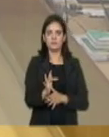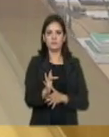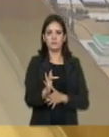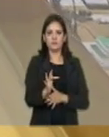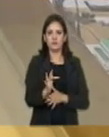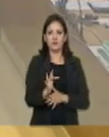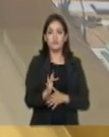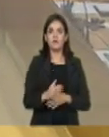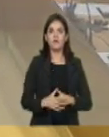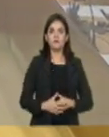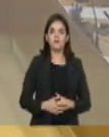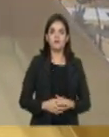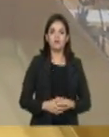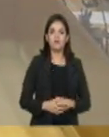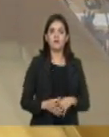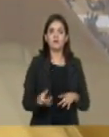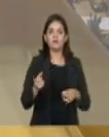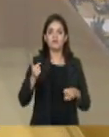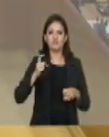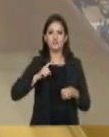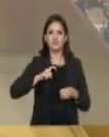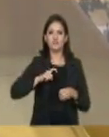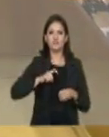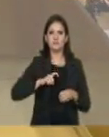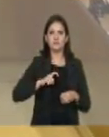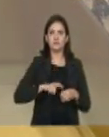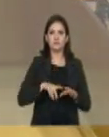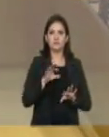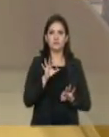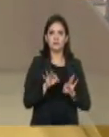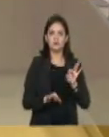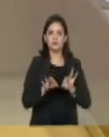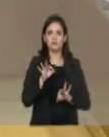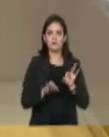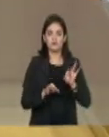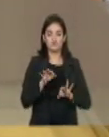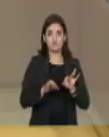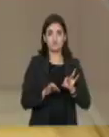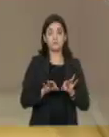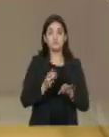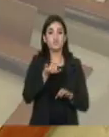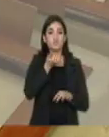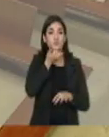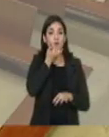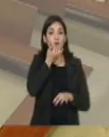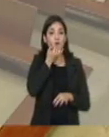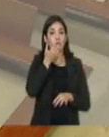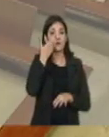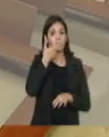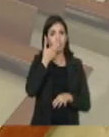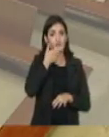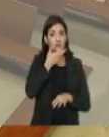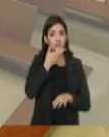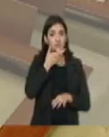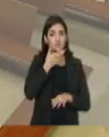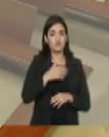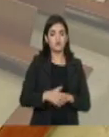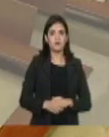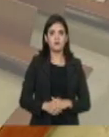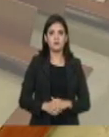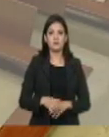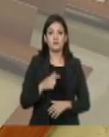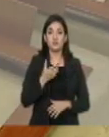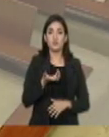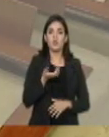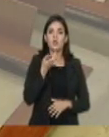e retomando o julgamento. Senhor presidente, eu peço a palavra. Pois não. Senhor presidente, eu queria... Ministro Ricardo Lewandowski, à direita.